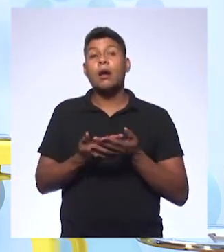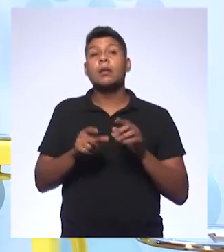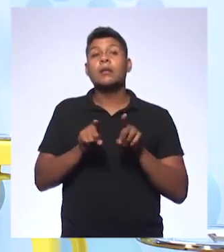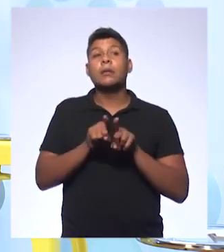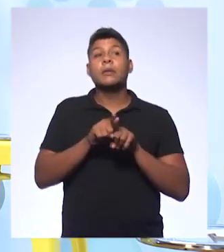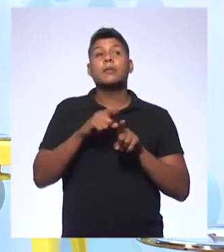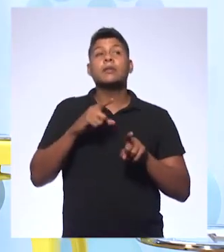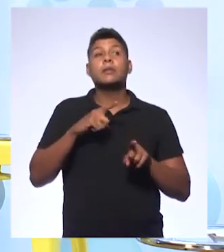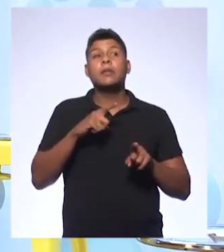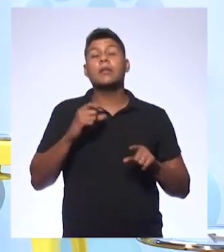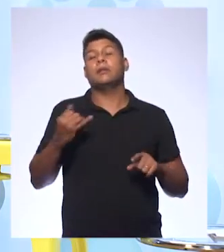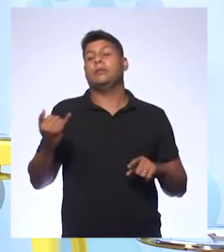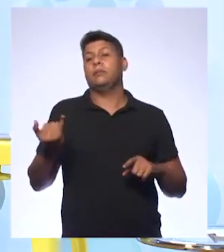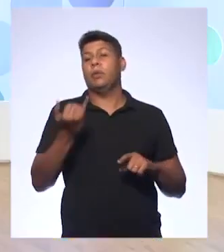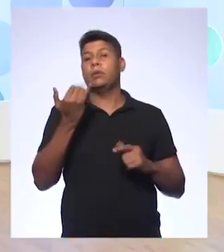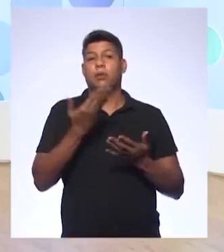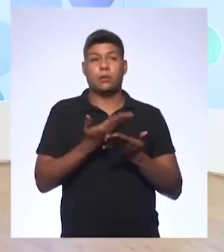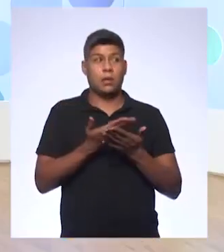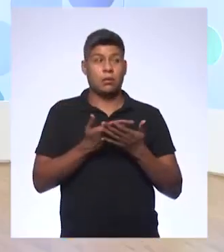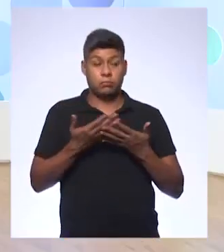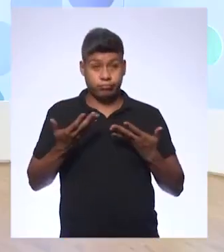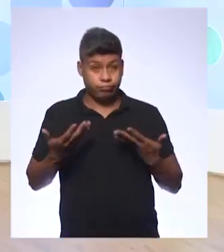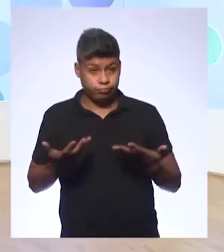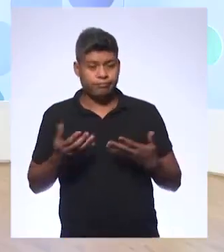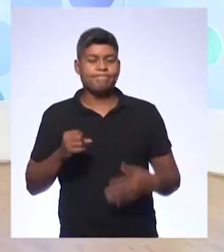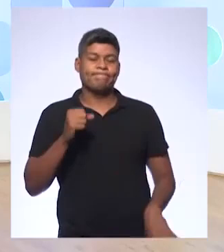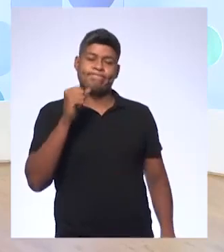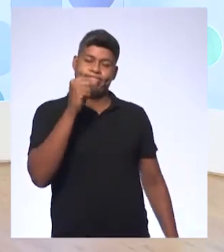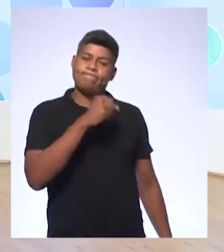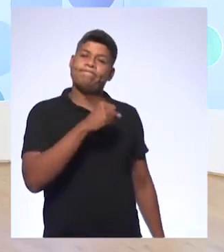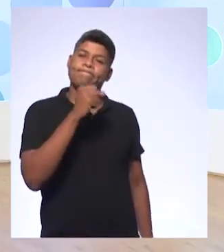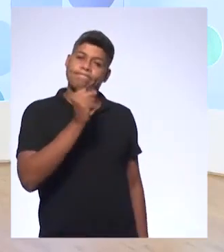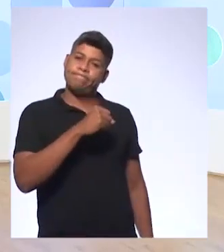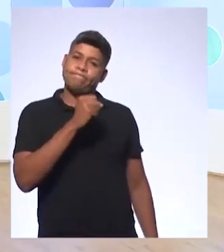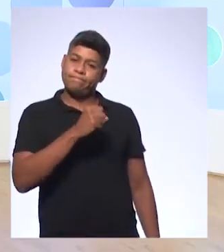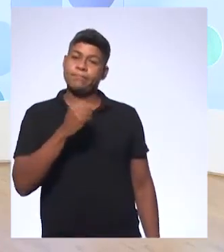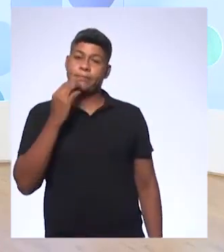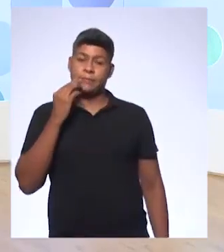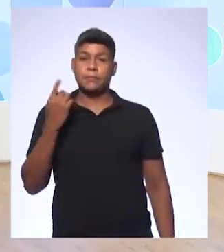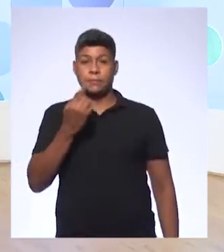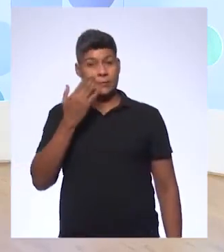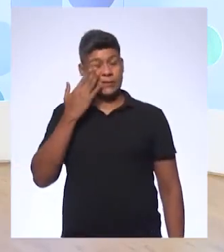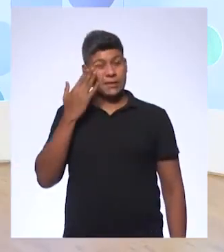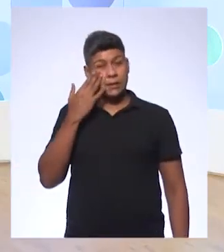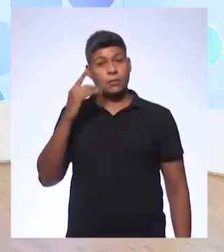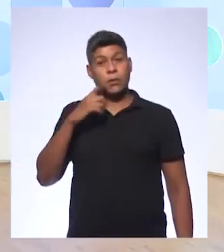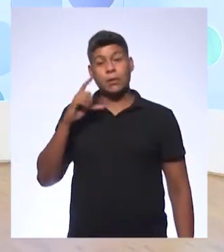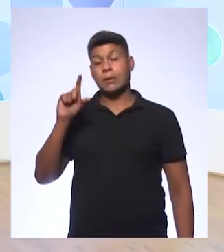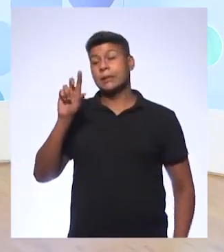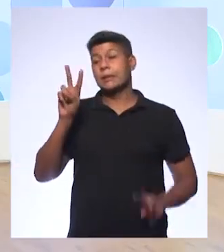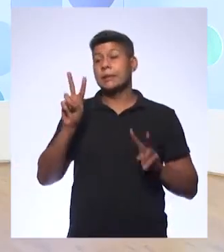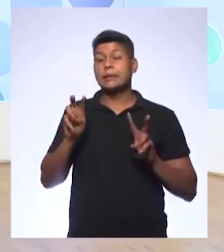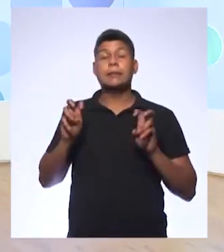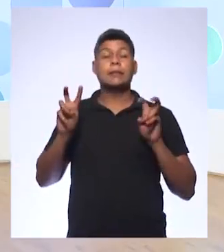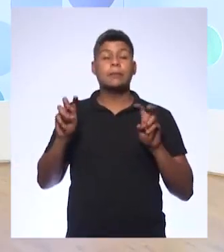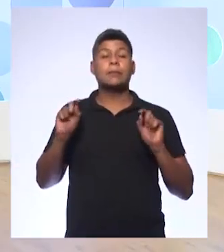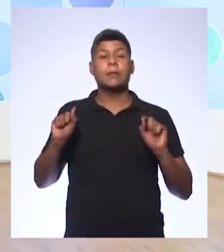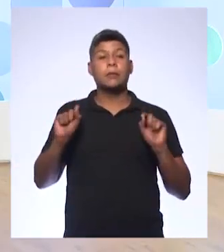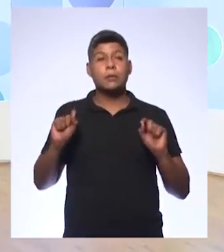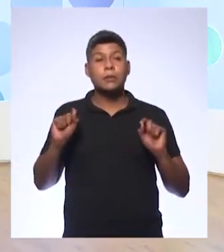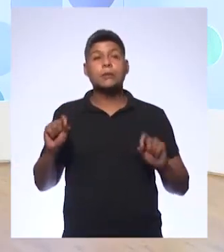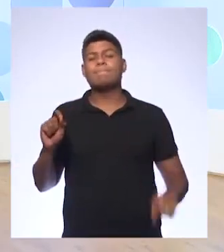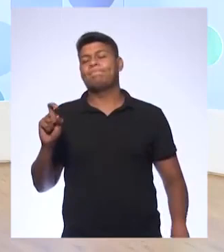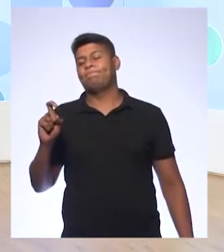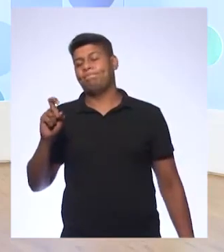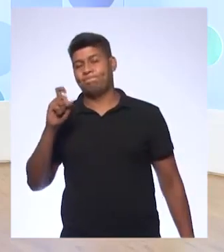temos um aspecto muito importante nessa aula, não é, Fabi? Exatamente, né? Por mais que a gente saiba que a gente tem trata assim, de temas muito, né, que às vezes ficam